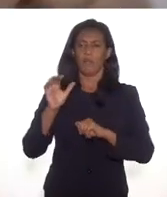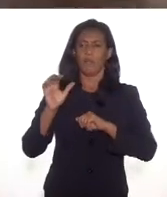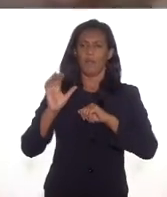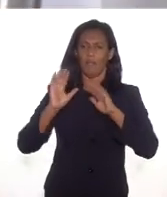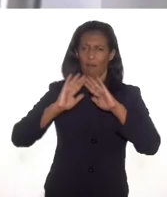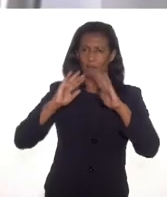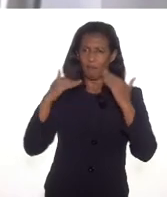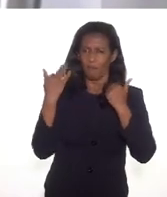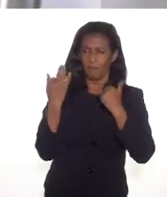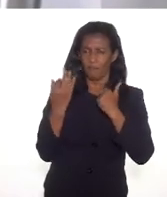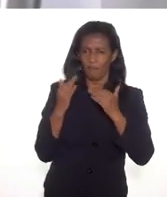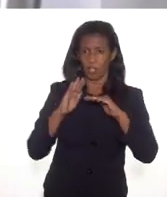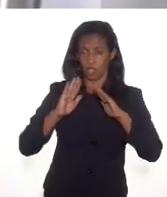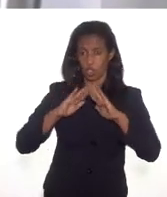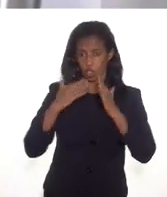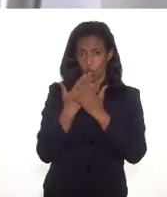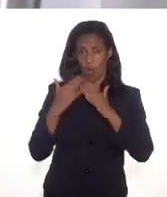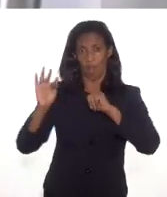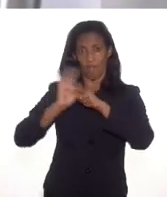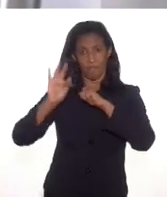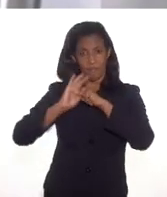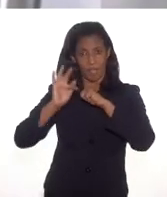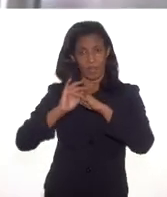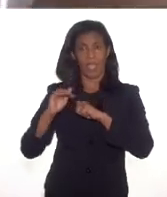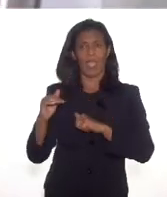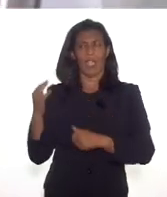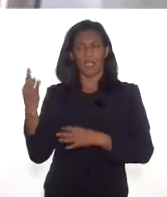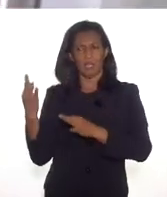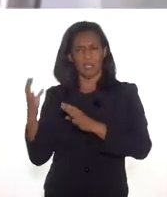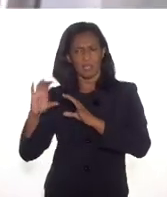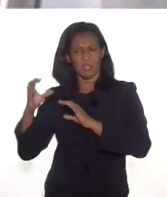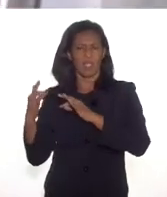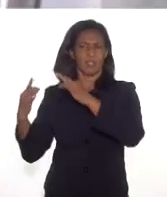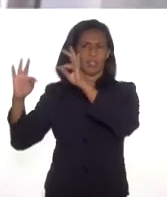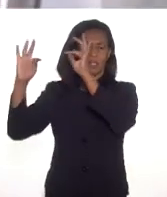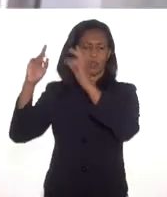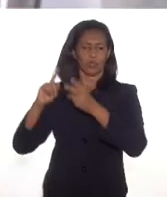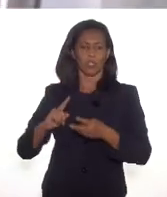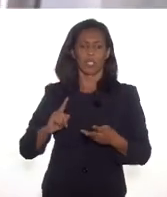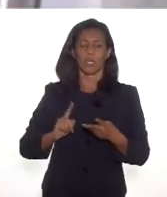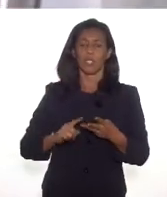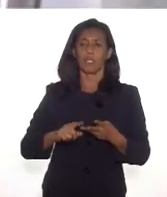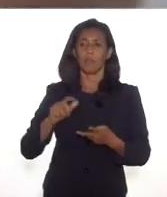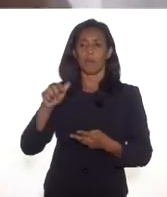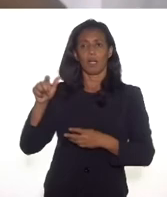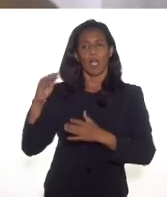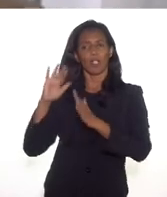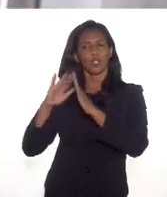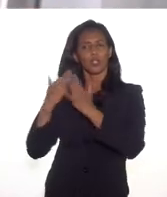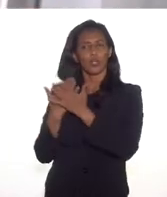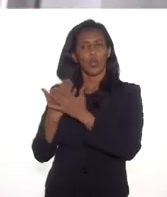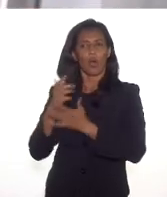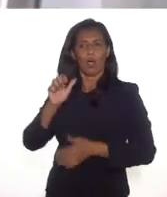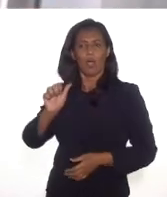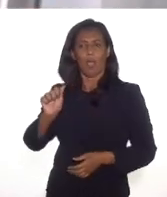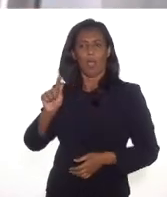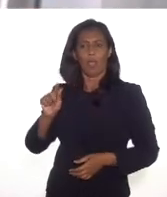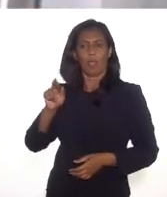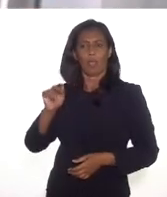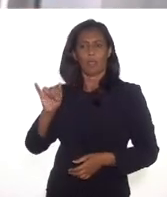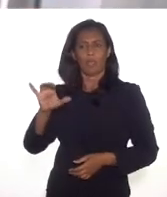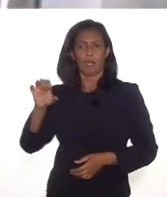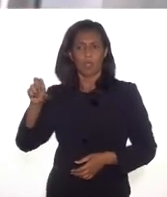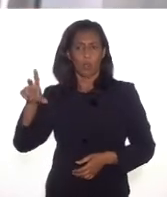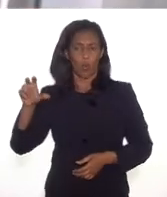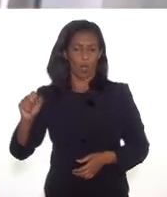UENF, Secretaria de Ciência e Tecnologia, as nossas comissões e a direção do Colégio Agrícola Antônio Sarlo em Campos, para bater o martelo de vez